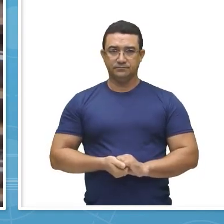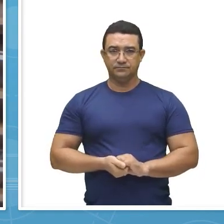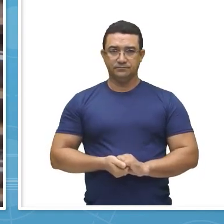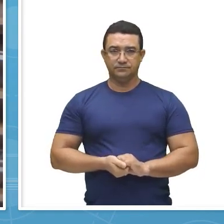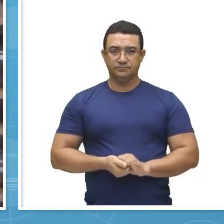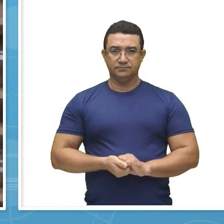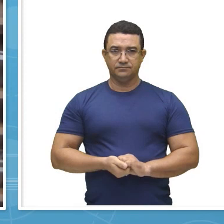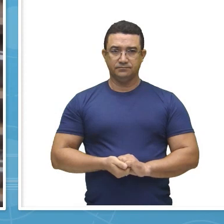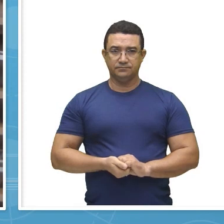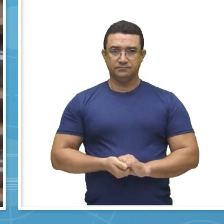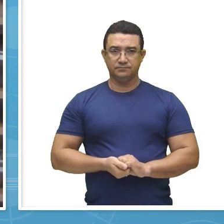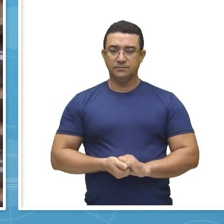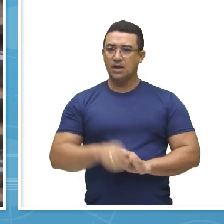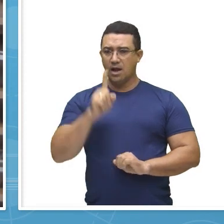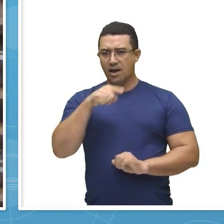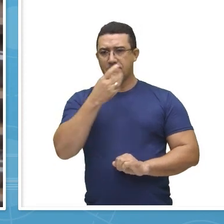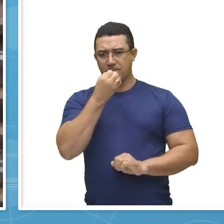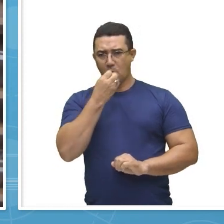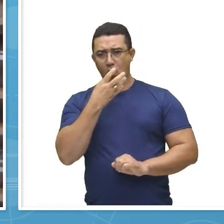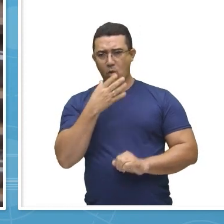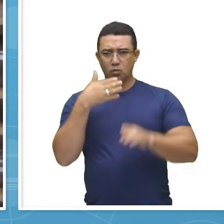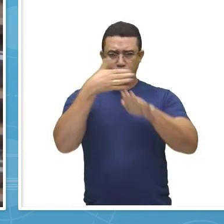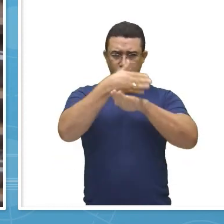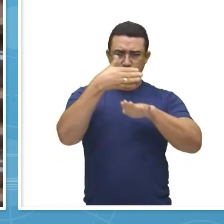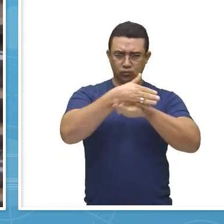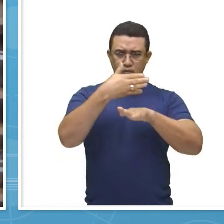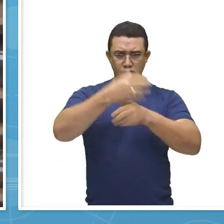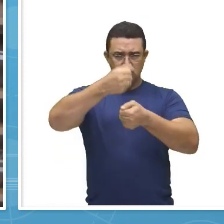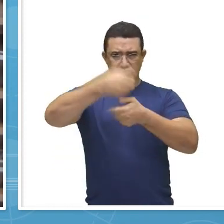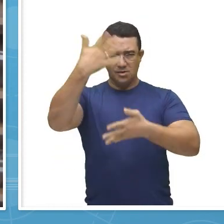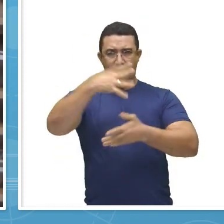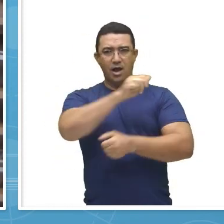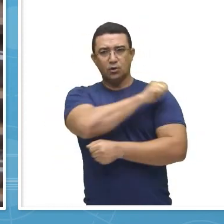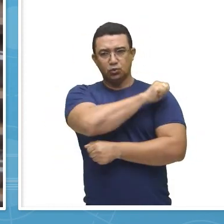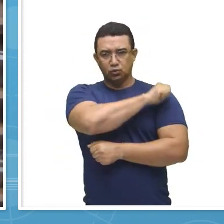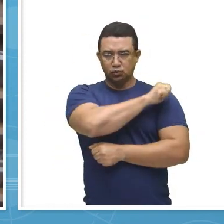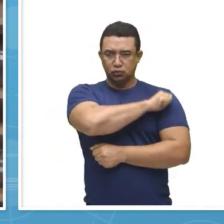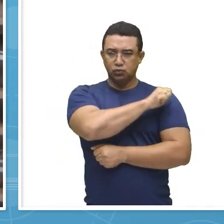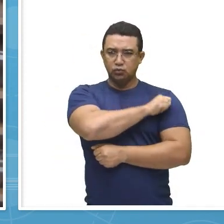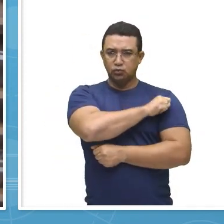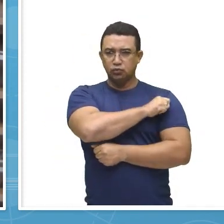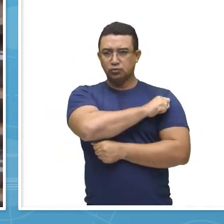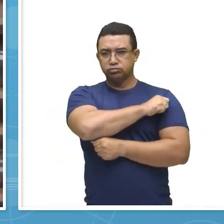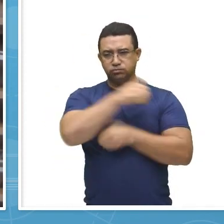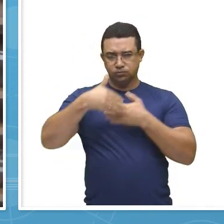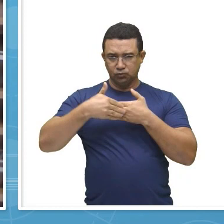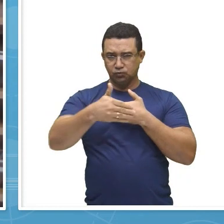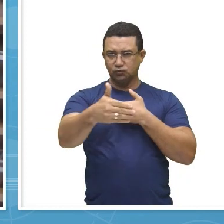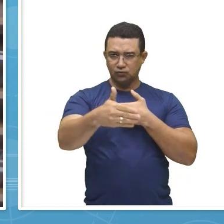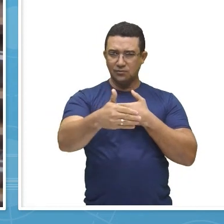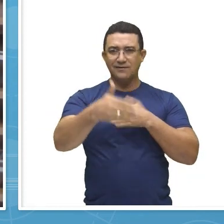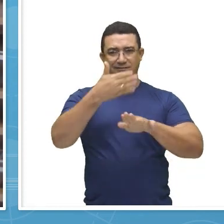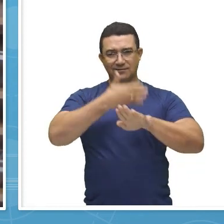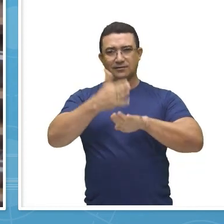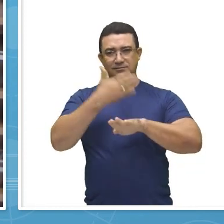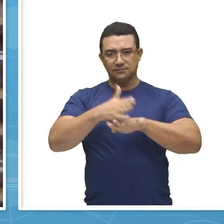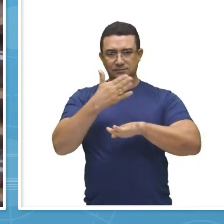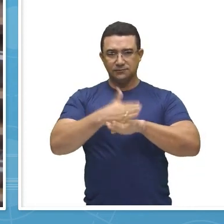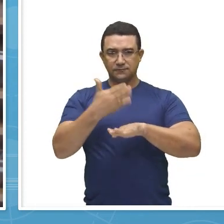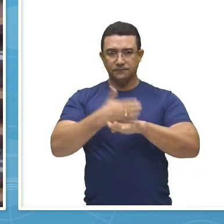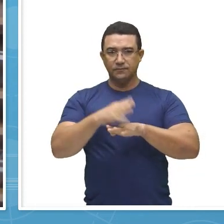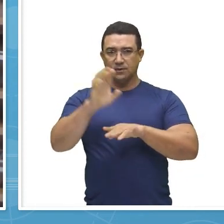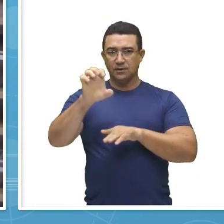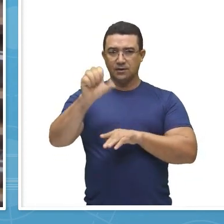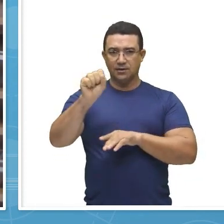Bessa. Tá? Muito bom ver a participação dos nossos alunos, né, no decorrer aqui do nosso Exercitando. A